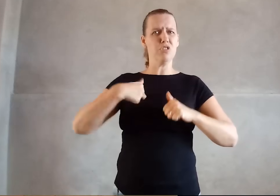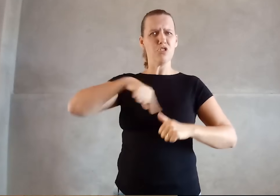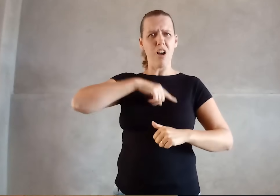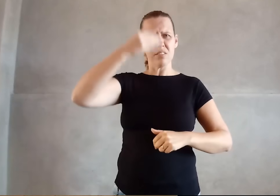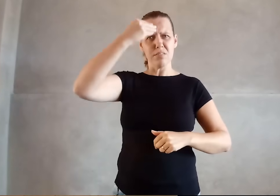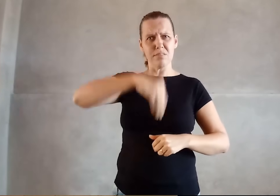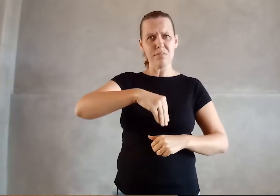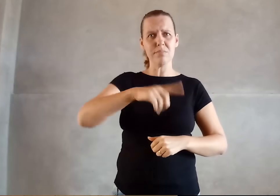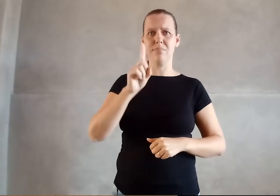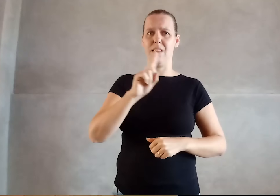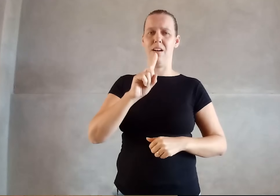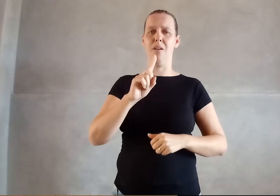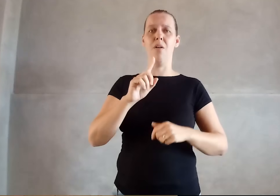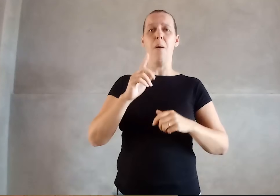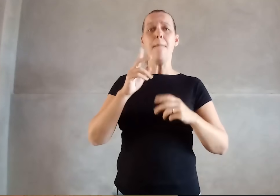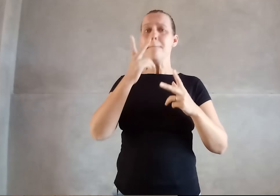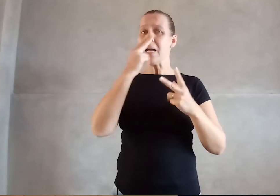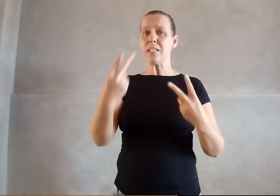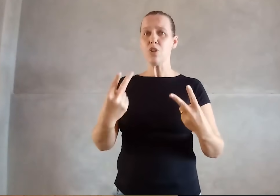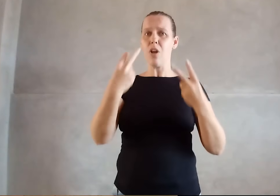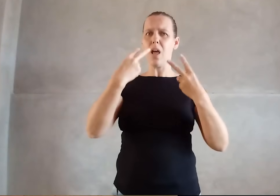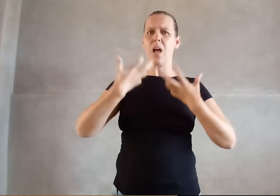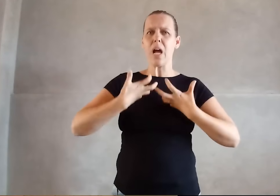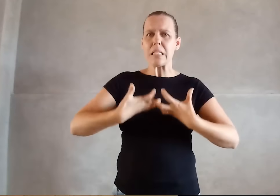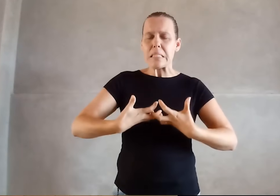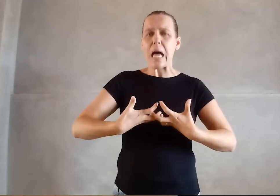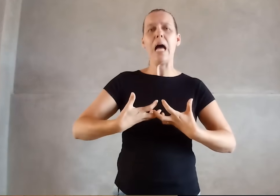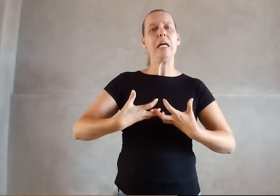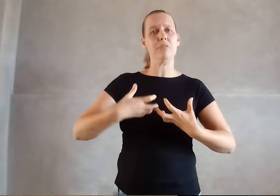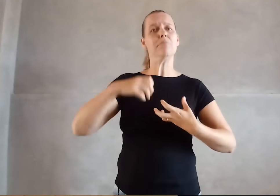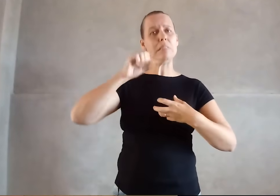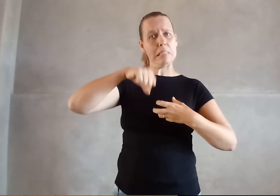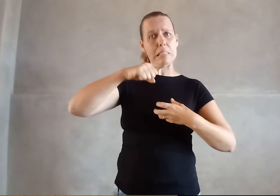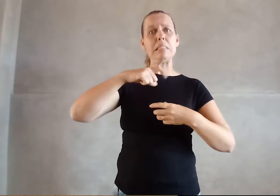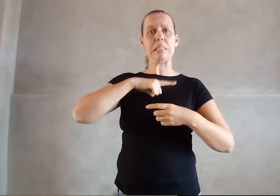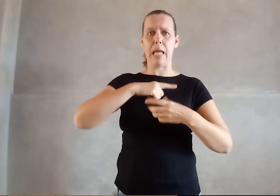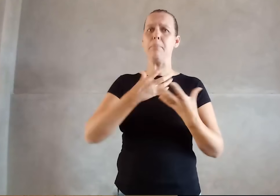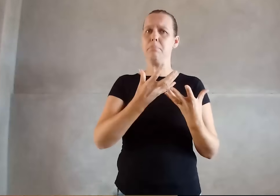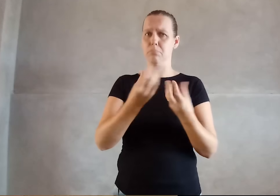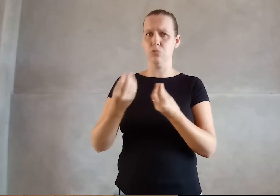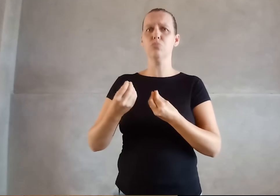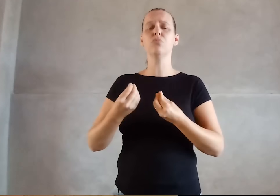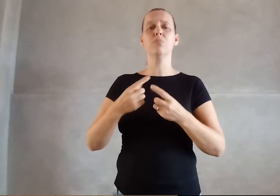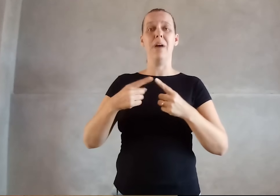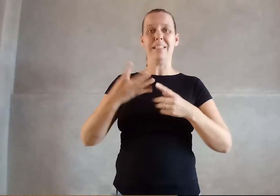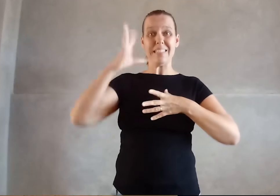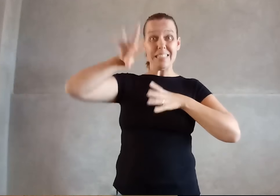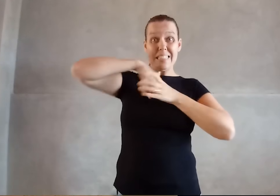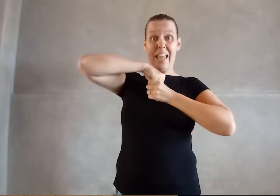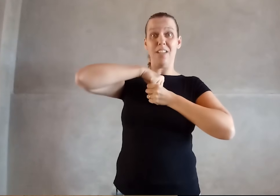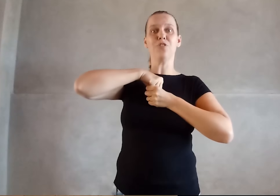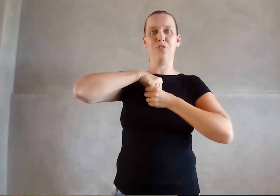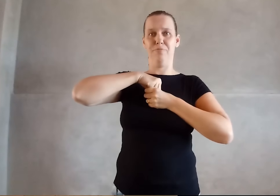por grandes desgastes, interiormente, olha lá, que nós estamos falando do coração, nós estamos falando de caráter,